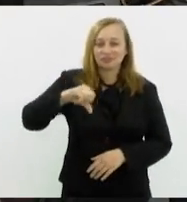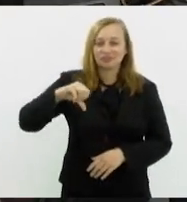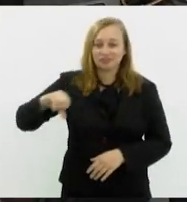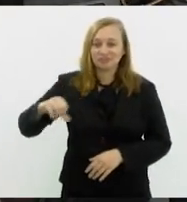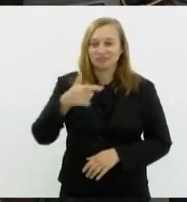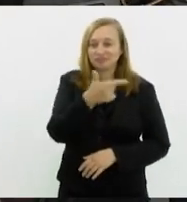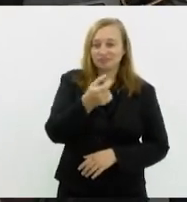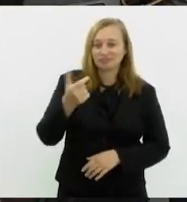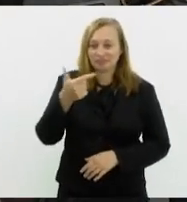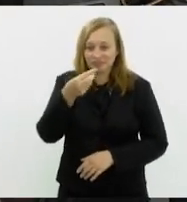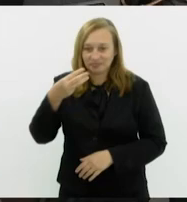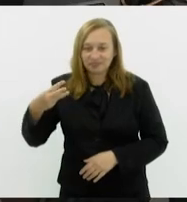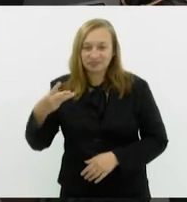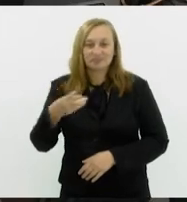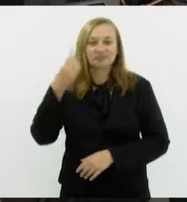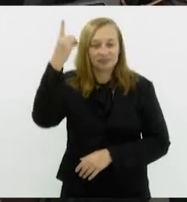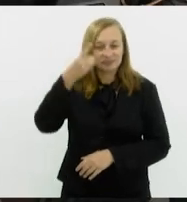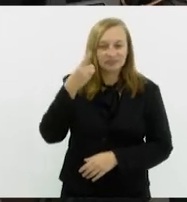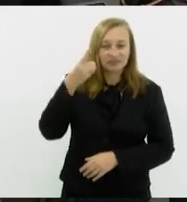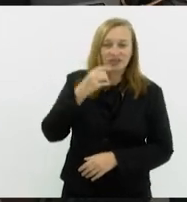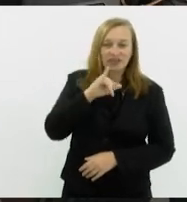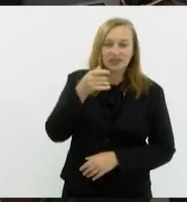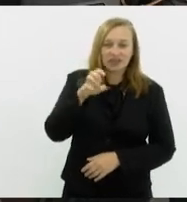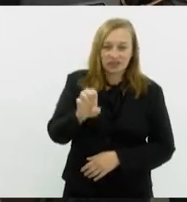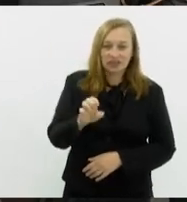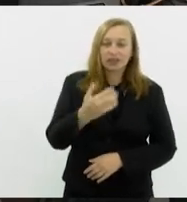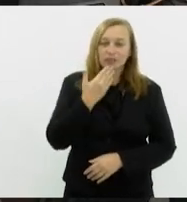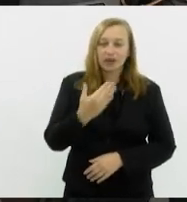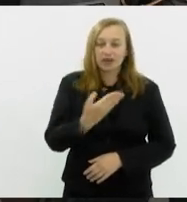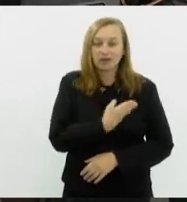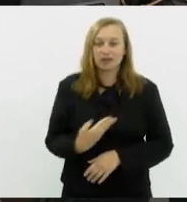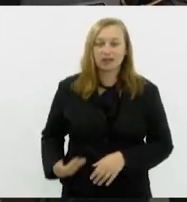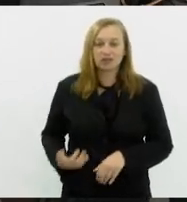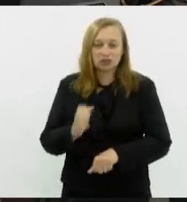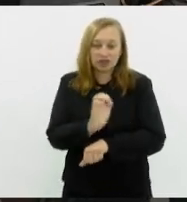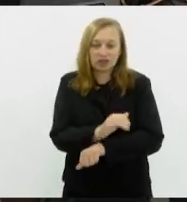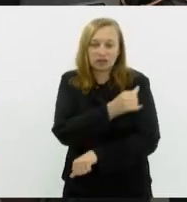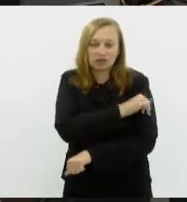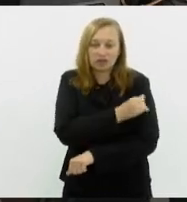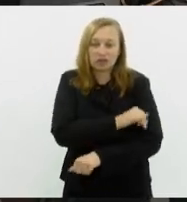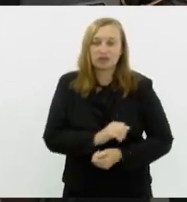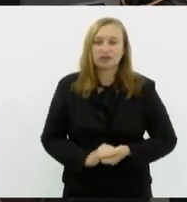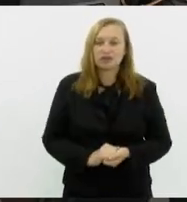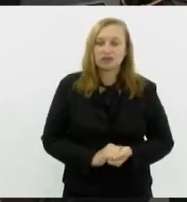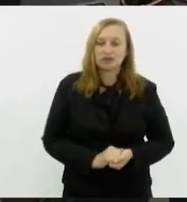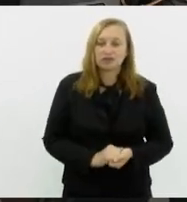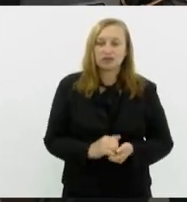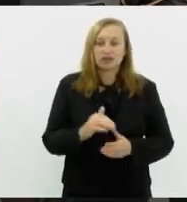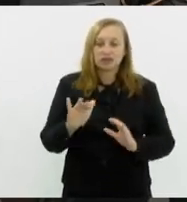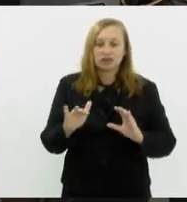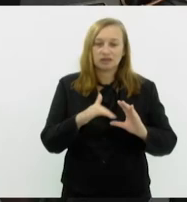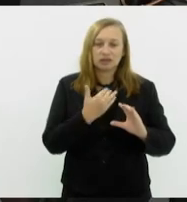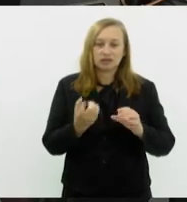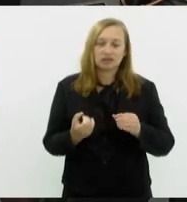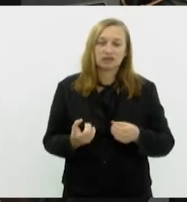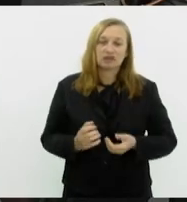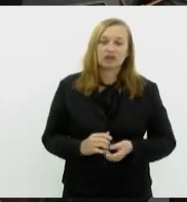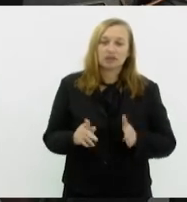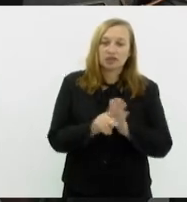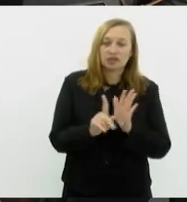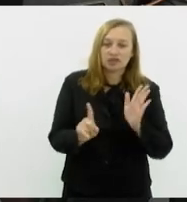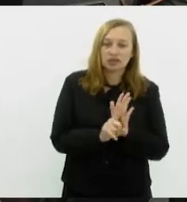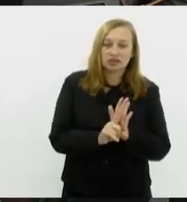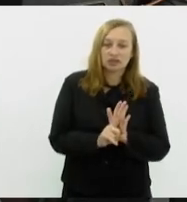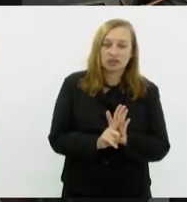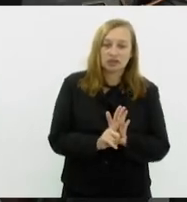de 2023, de autoria do deputado Jairi Oliveira, que solicita ao senhor governador do Estado do Rio de Janeiro o envio de mensagem contendo projeto de lei